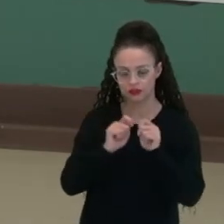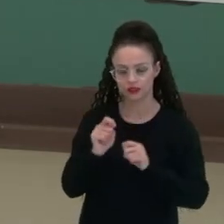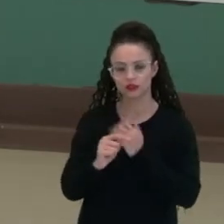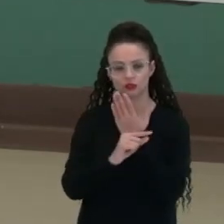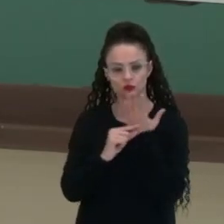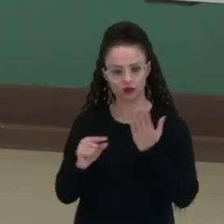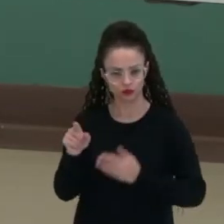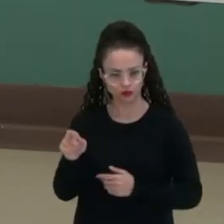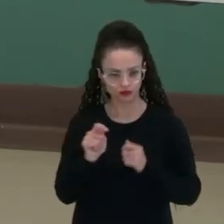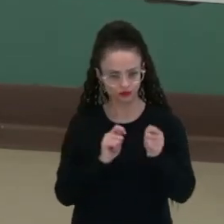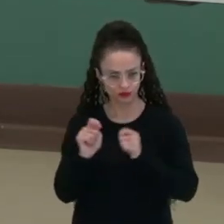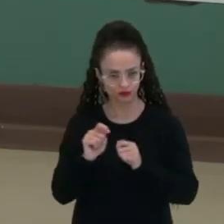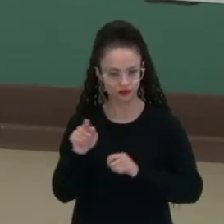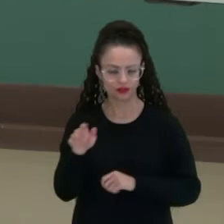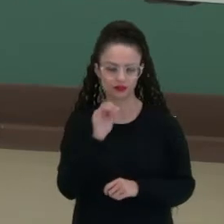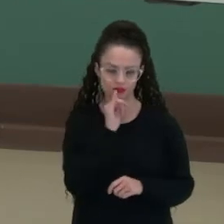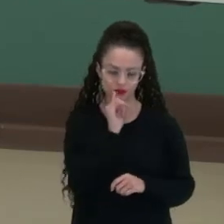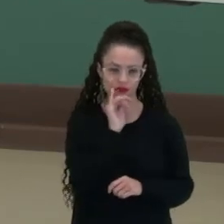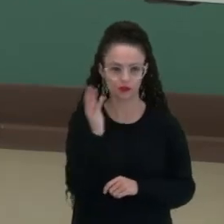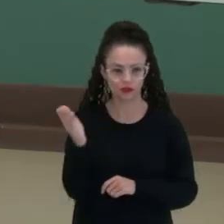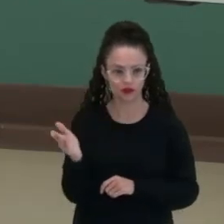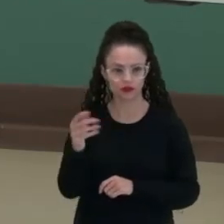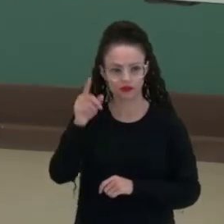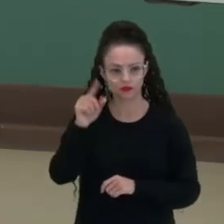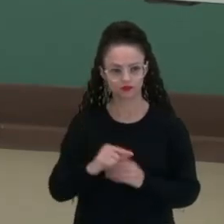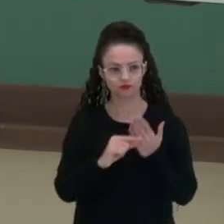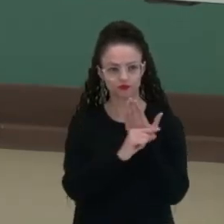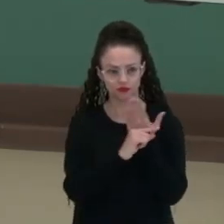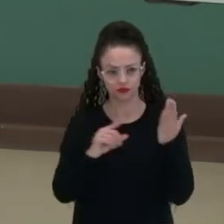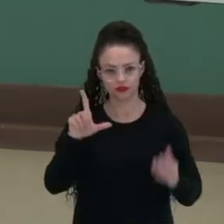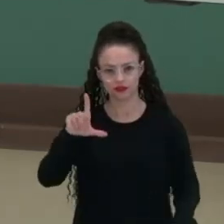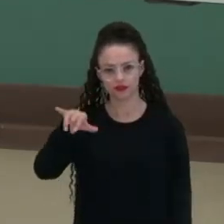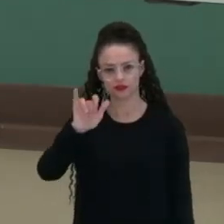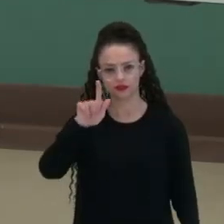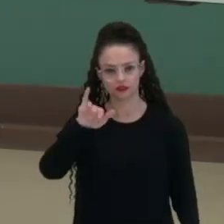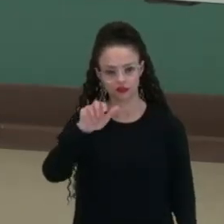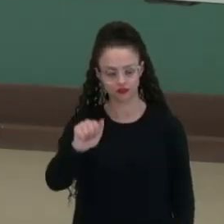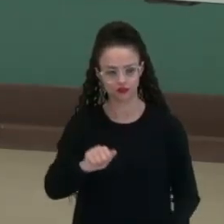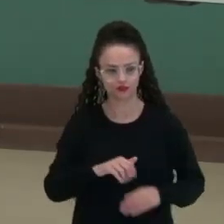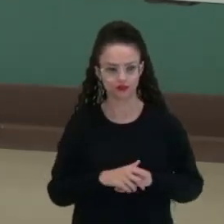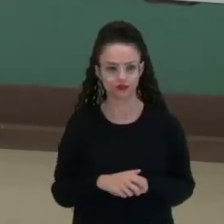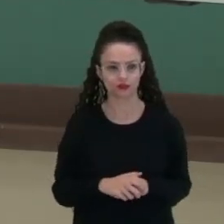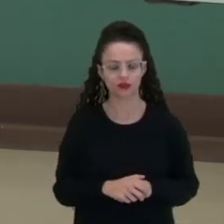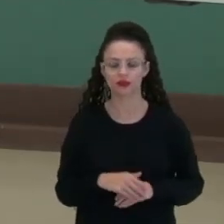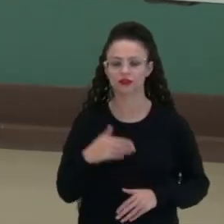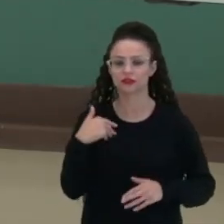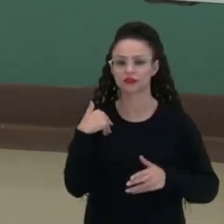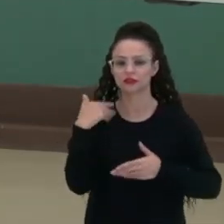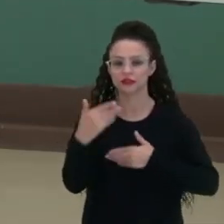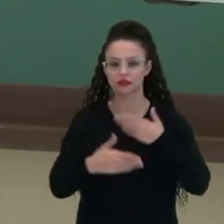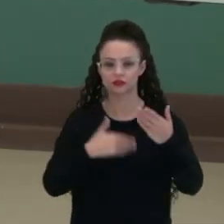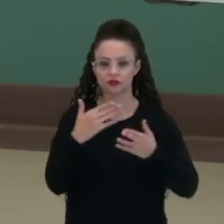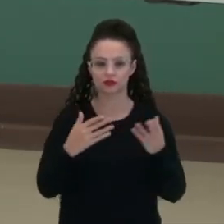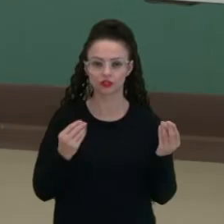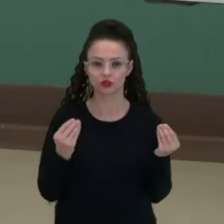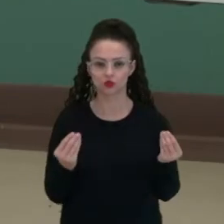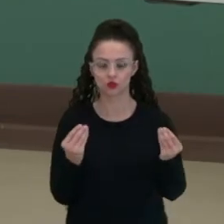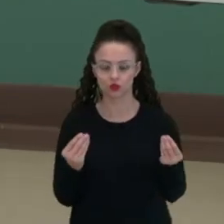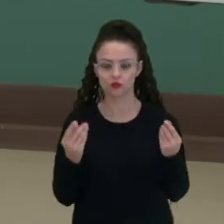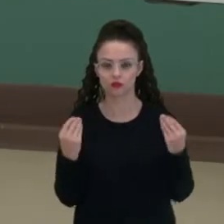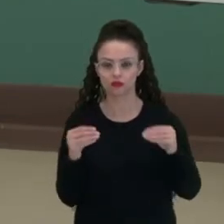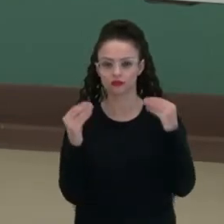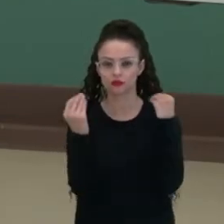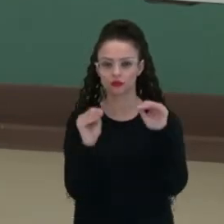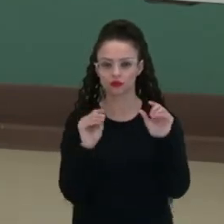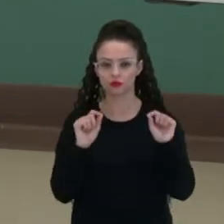do entrevistado. No nosso caso aqui, é a Lígia Fagundes Teles. No desenvolvimento, então, o que eu devo